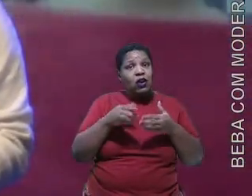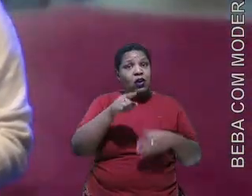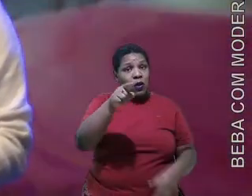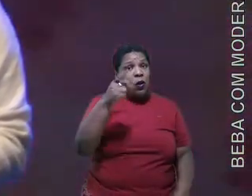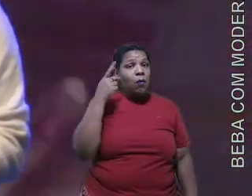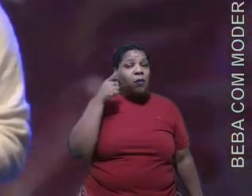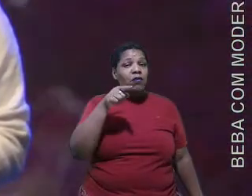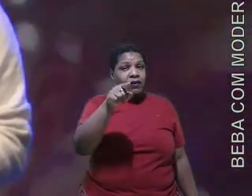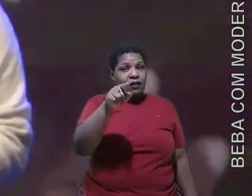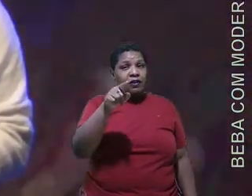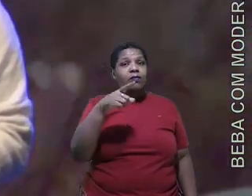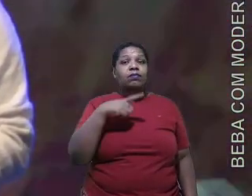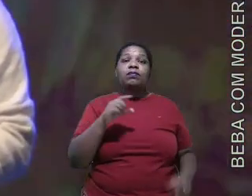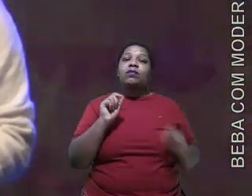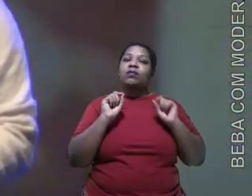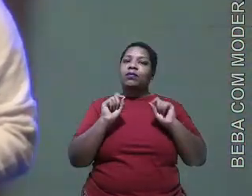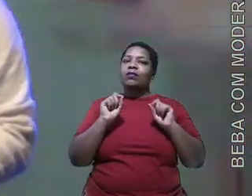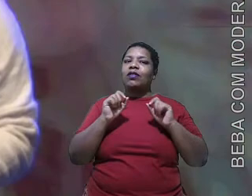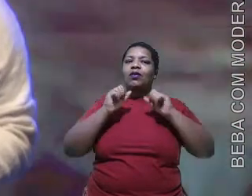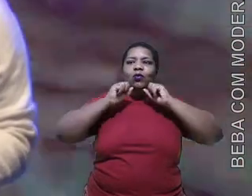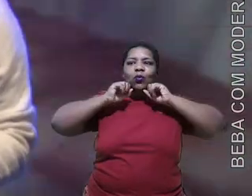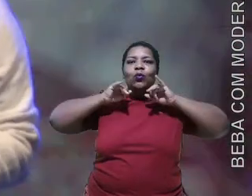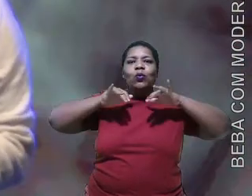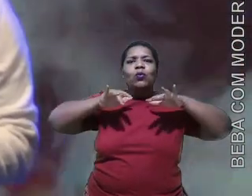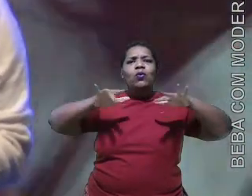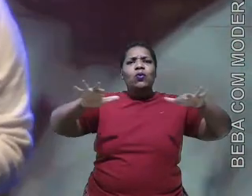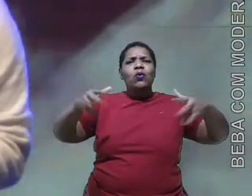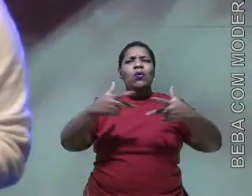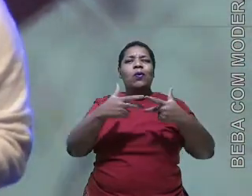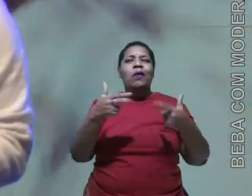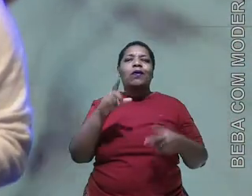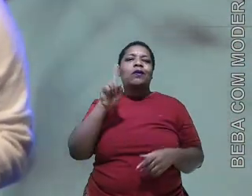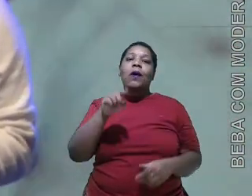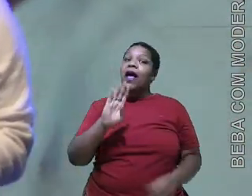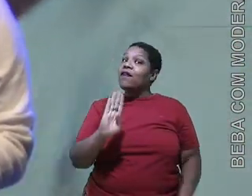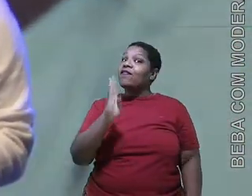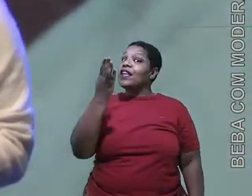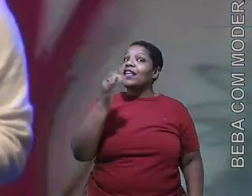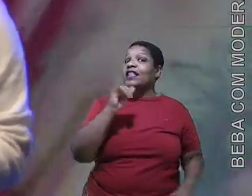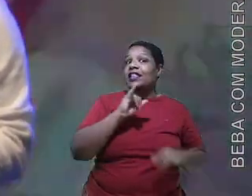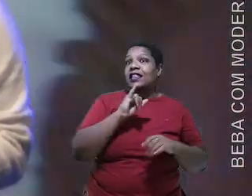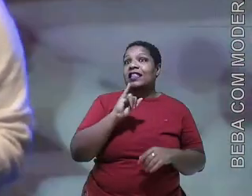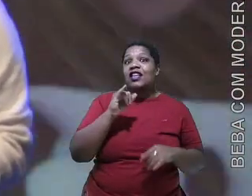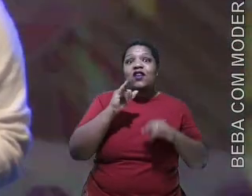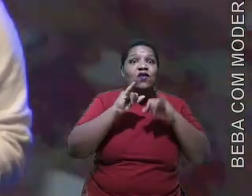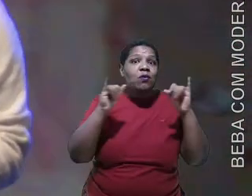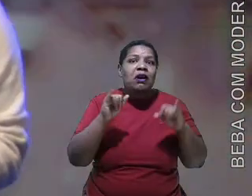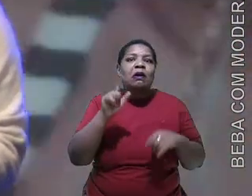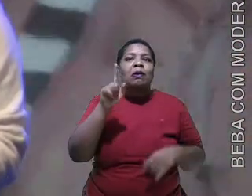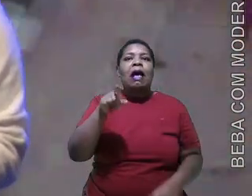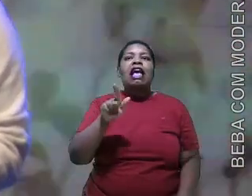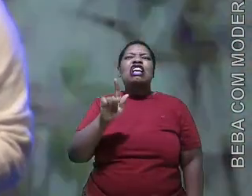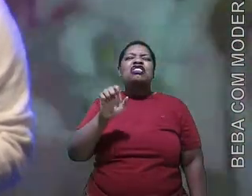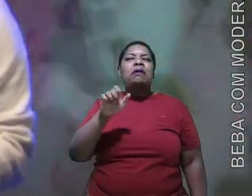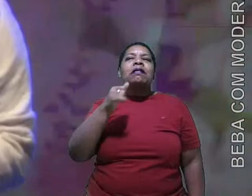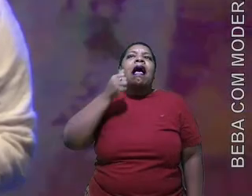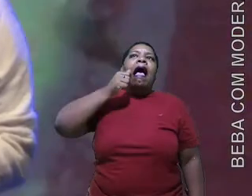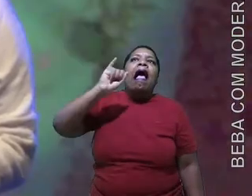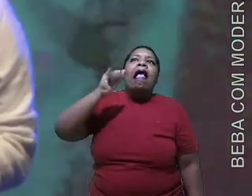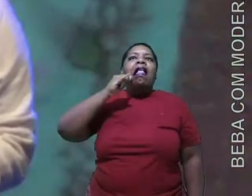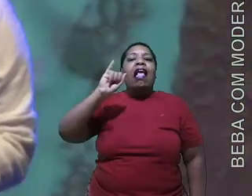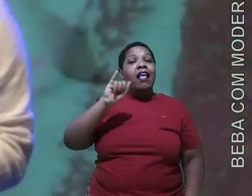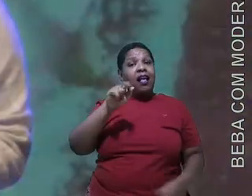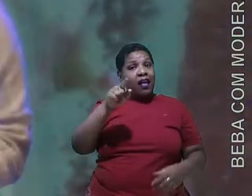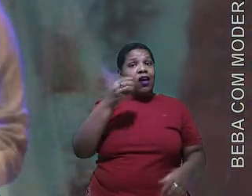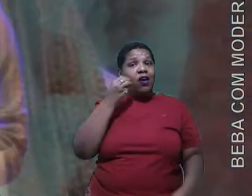que é providenciar que você dissemine uma coisa que não é uma fake News uma coisa que não era o gemidão do Zap é a sua chance de